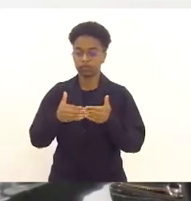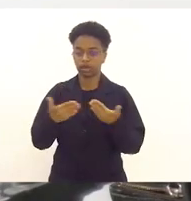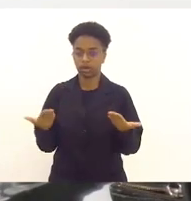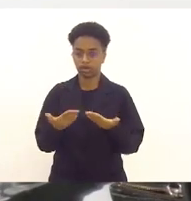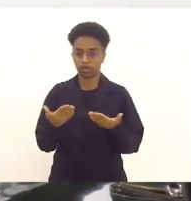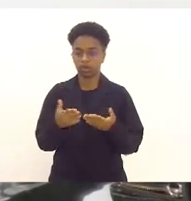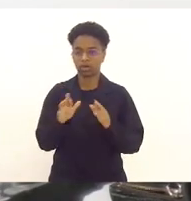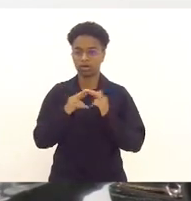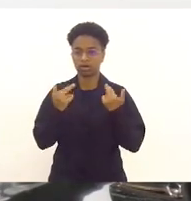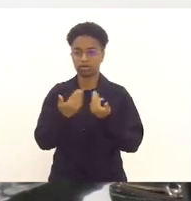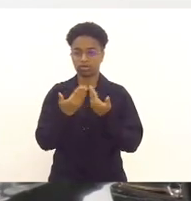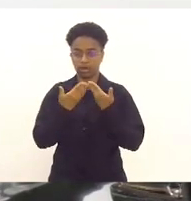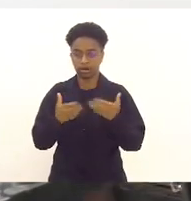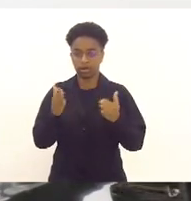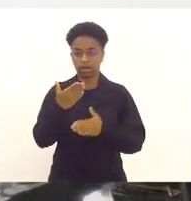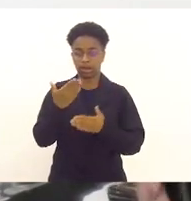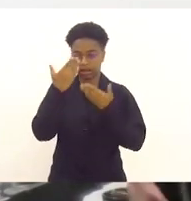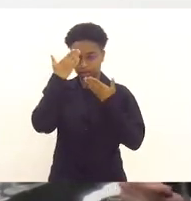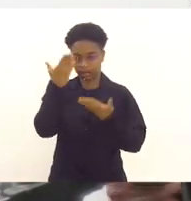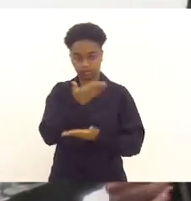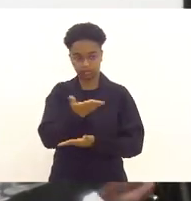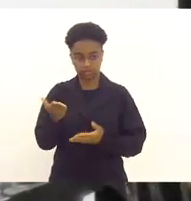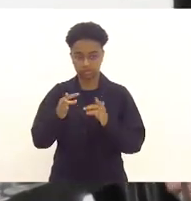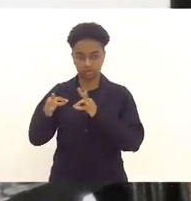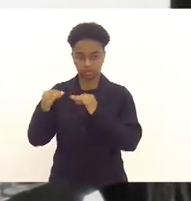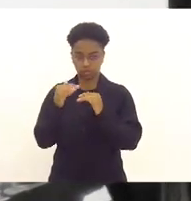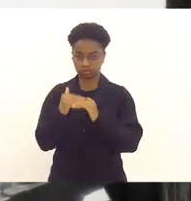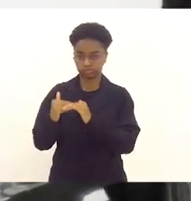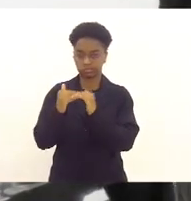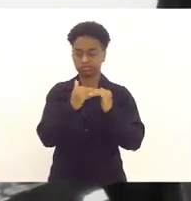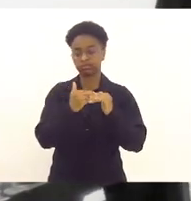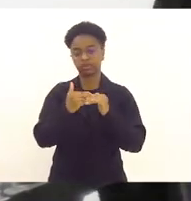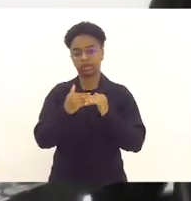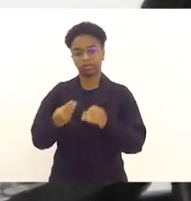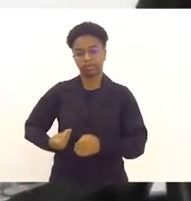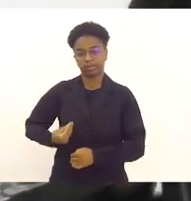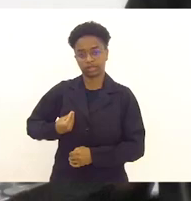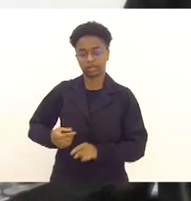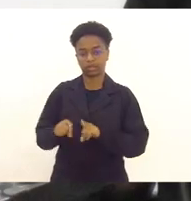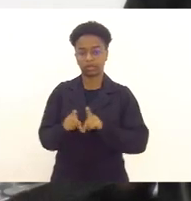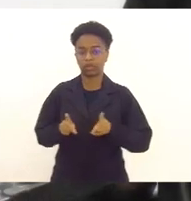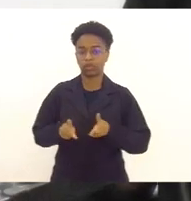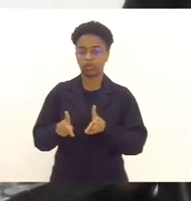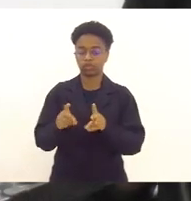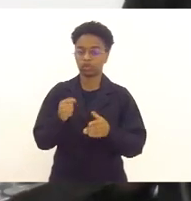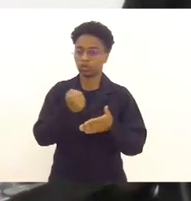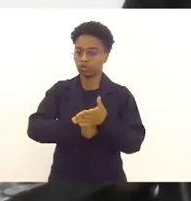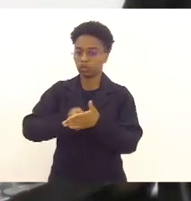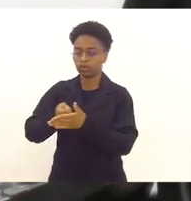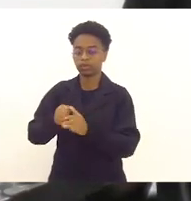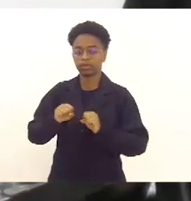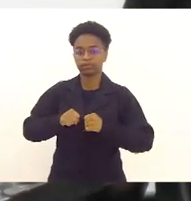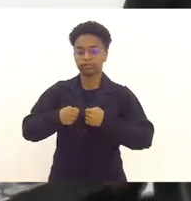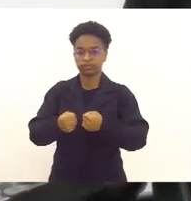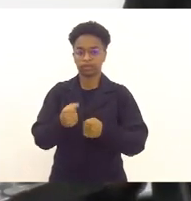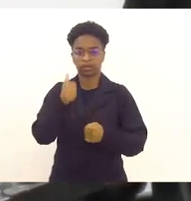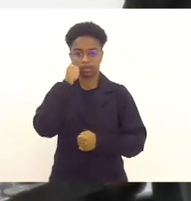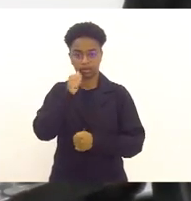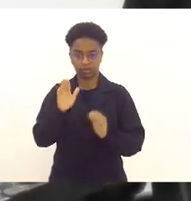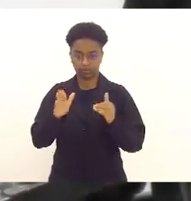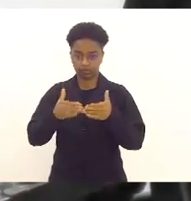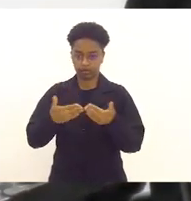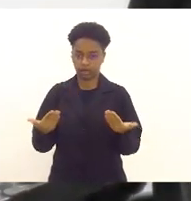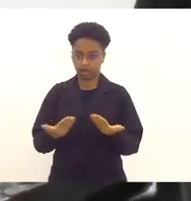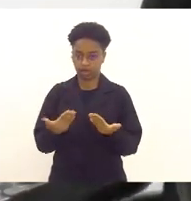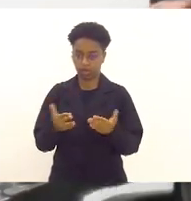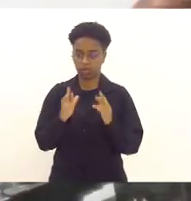audiência agradecendo a presença de todos todas e todos e sigamos aí na luta em defesa da vida das nossas mulheres encerrar